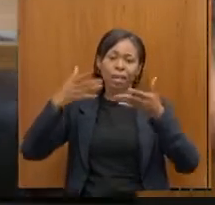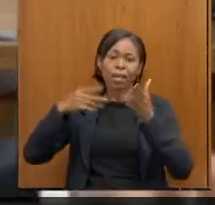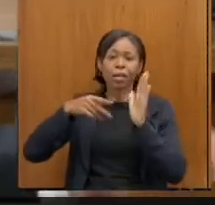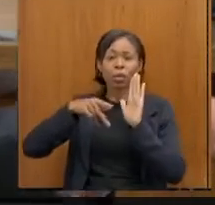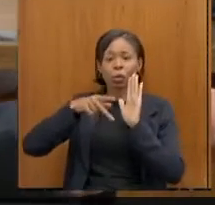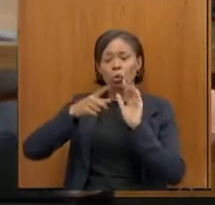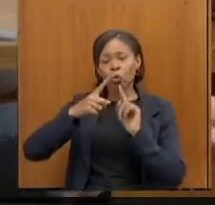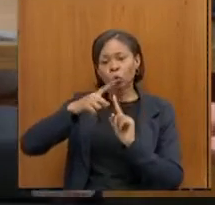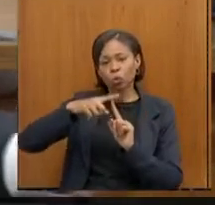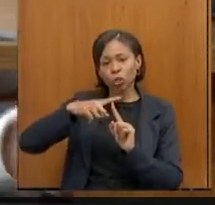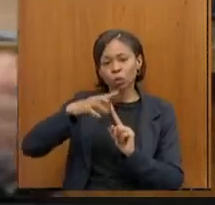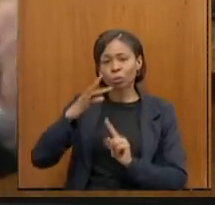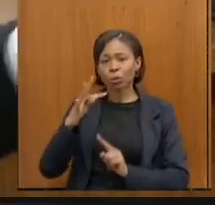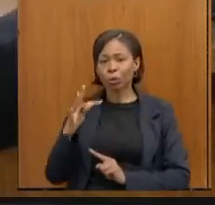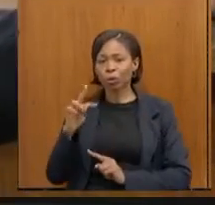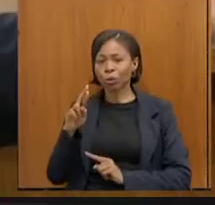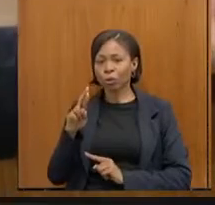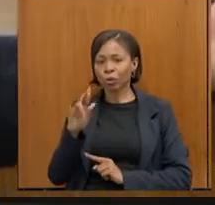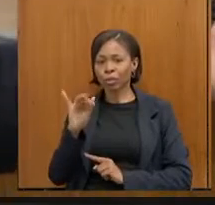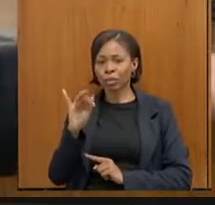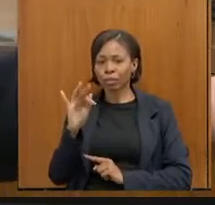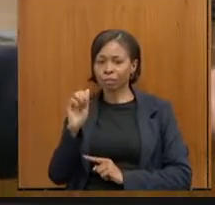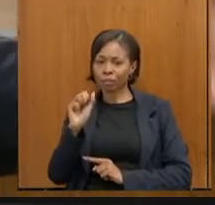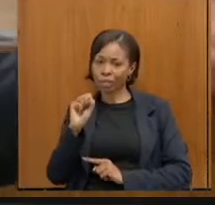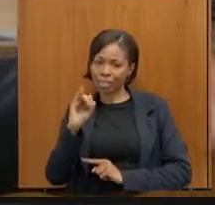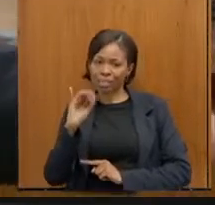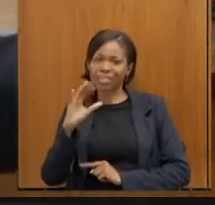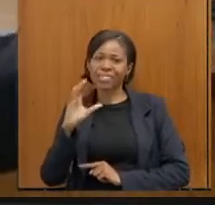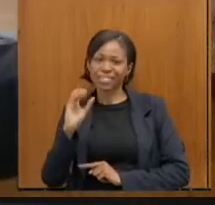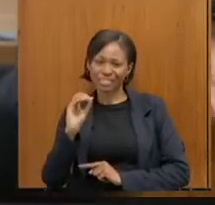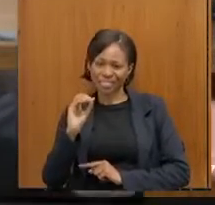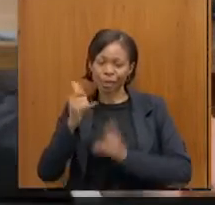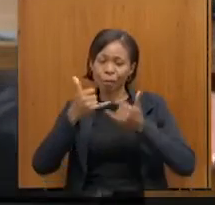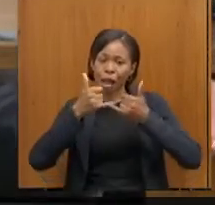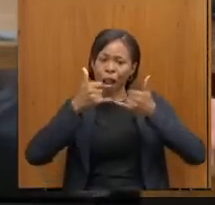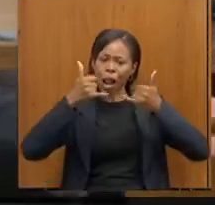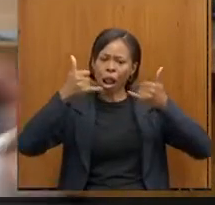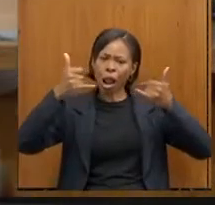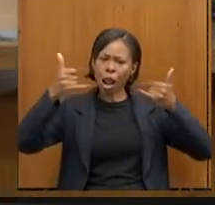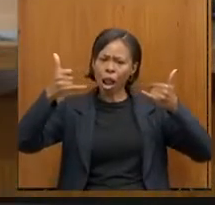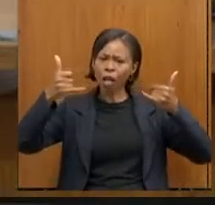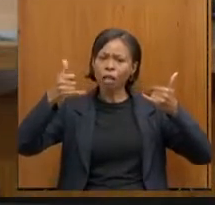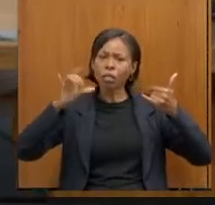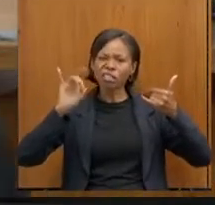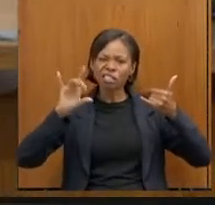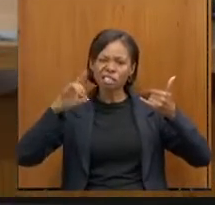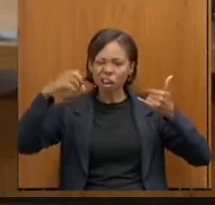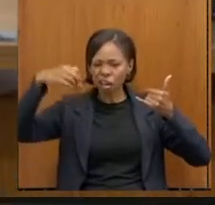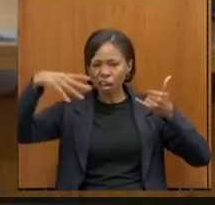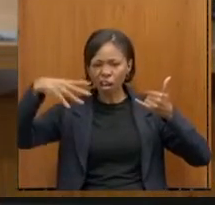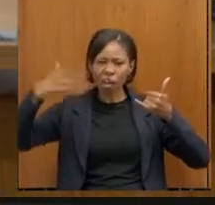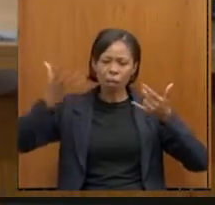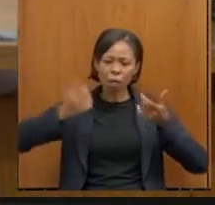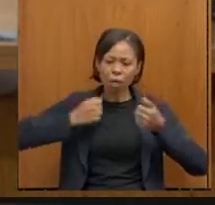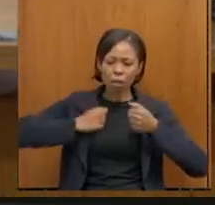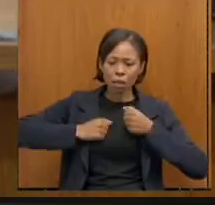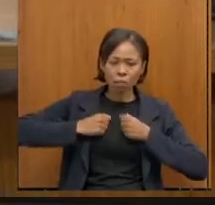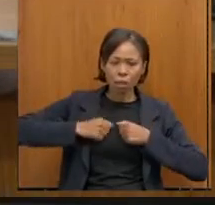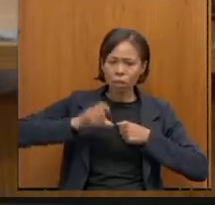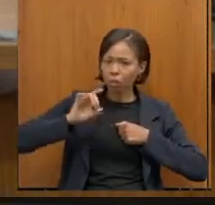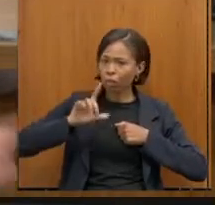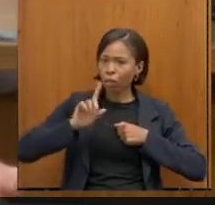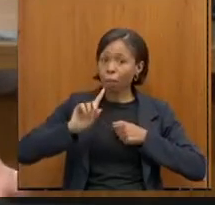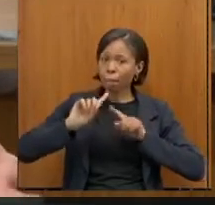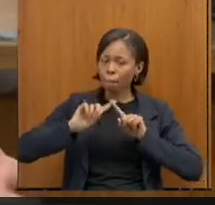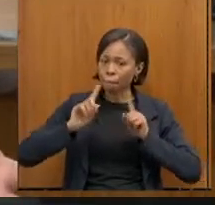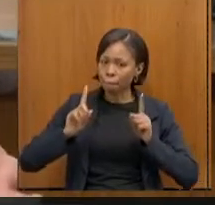levar energia que nós queremos não é só levar luz para ligar um chuveiro elétrico que nós queremos elevar a capacidade de se